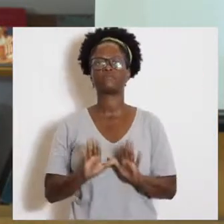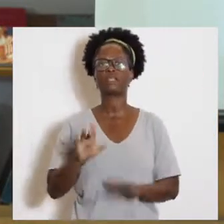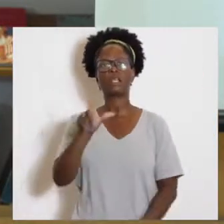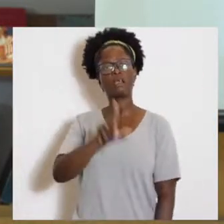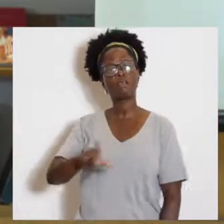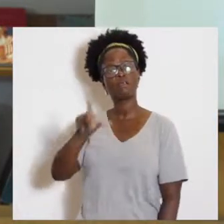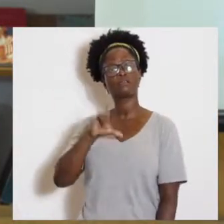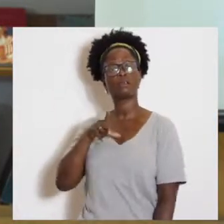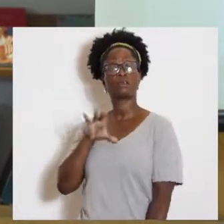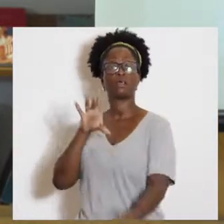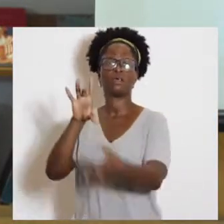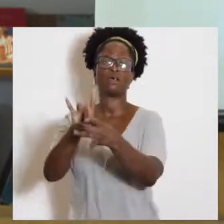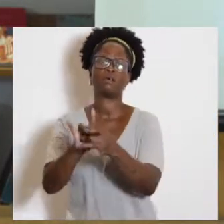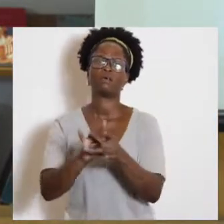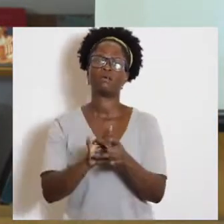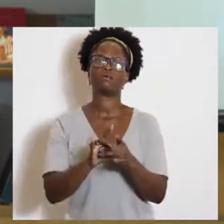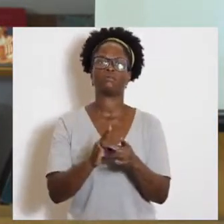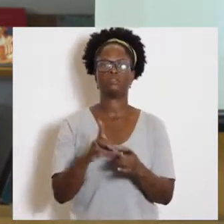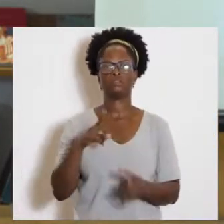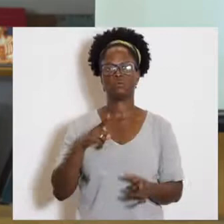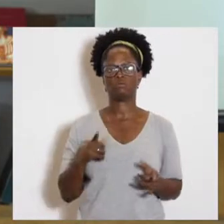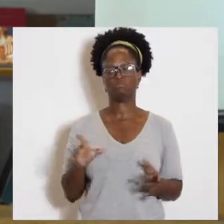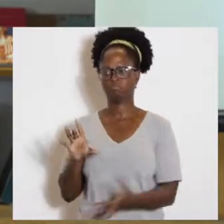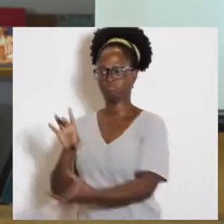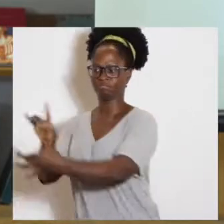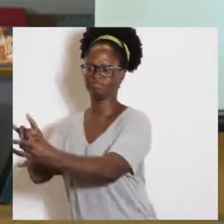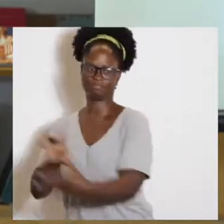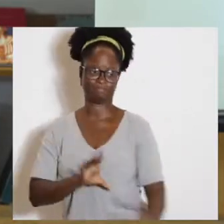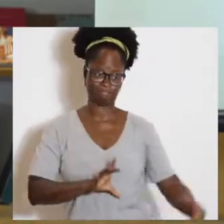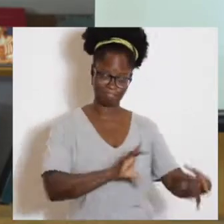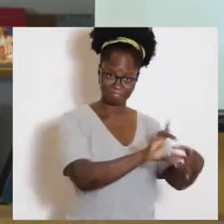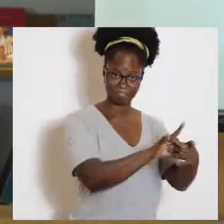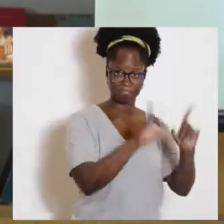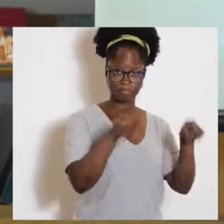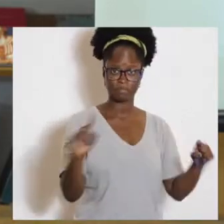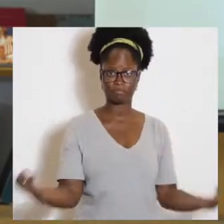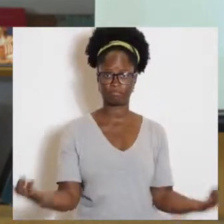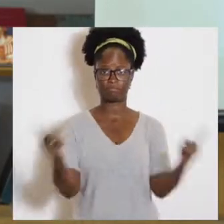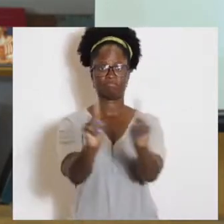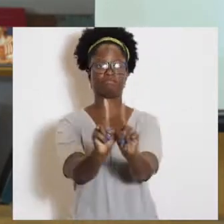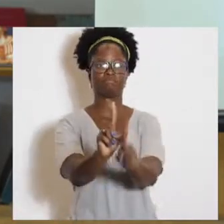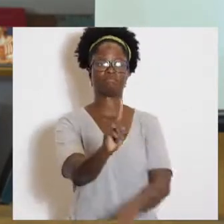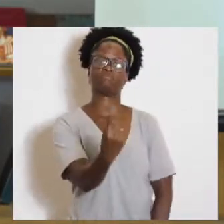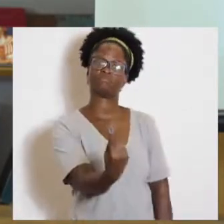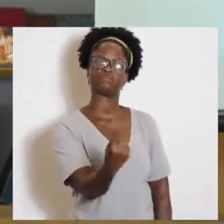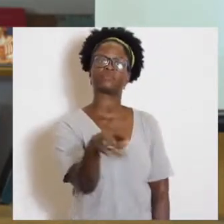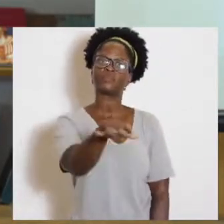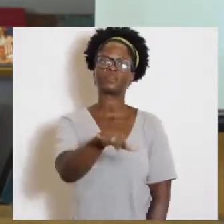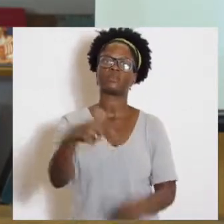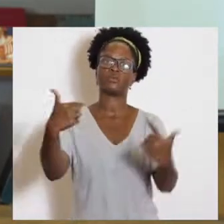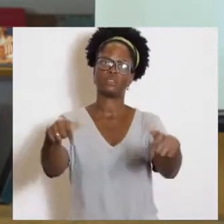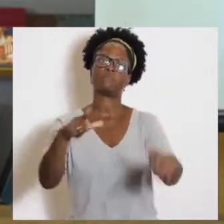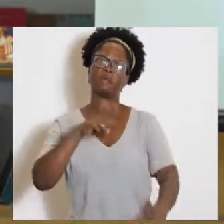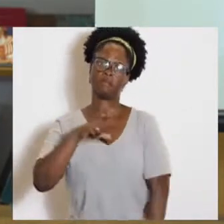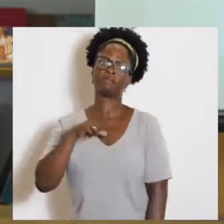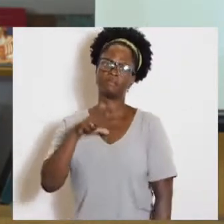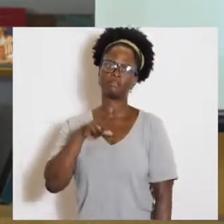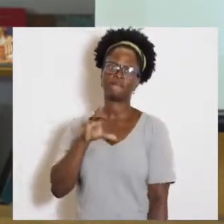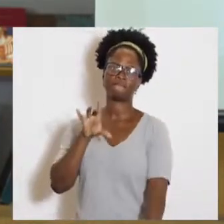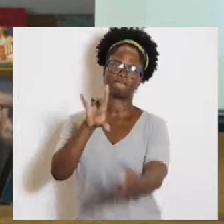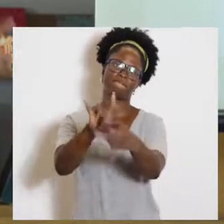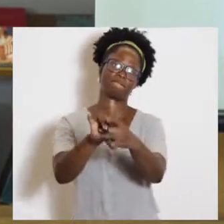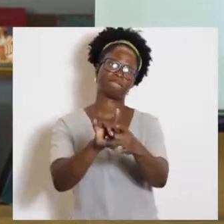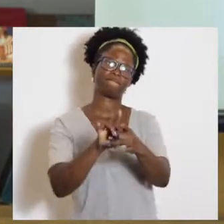relacionada com estes dois contextos que de certa maneira constitui um só quer dizer o mundo do trabalho está atravessado pelo